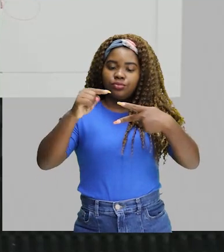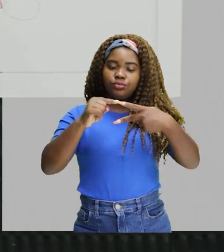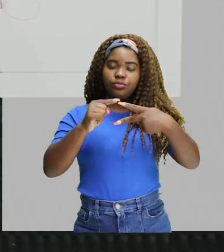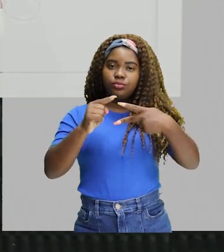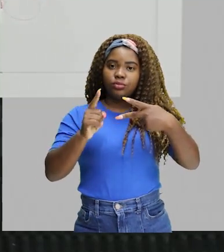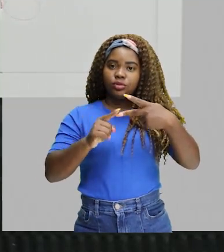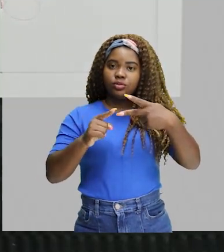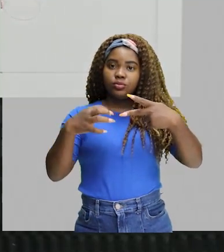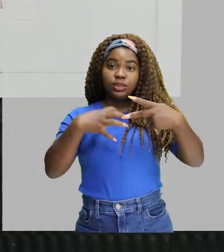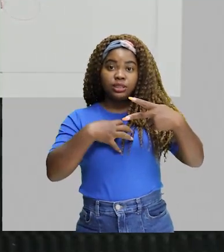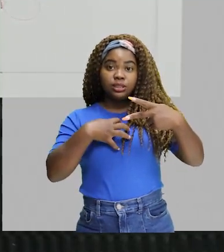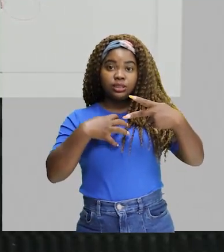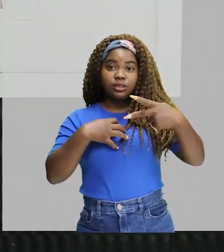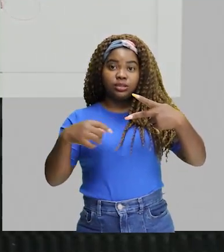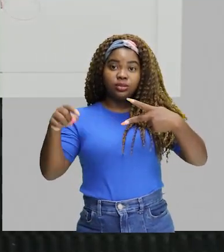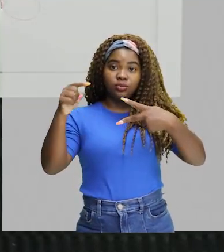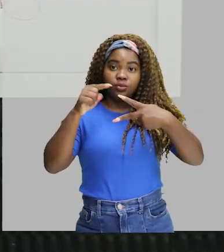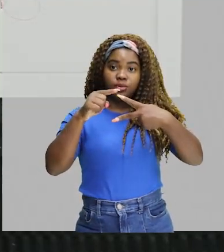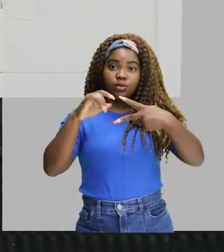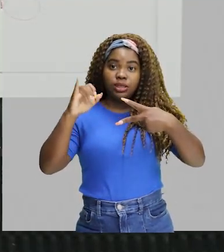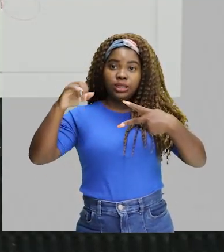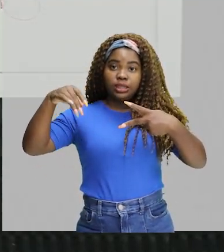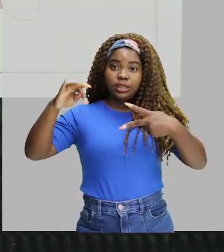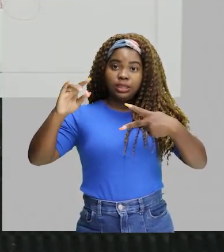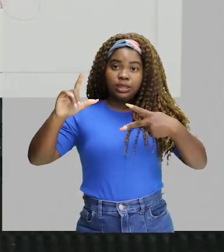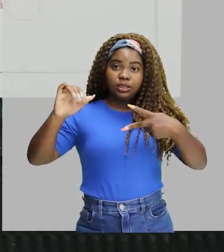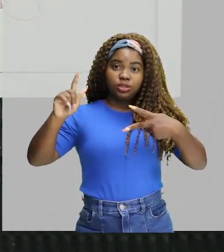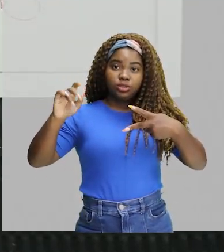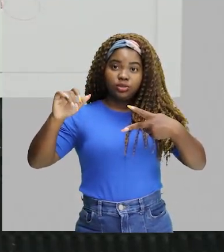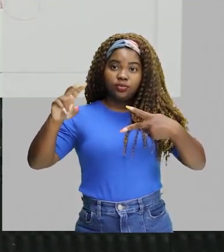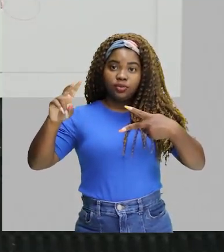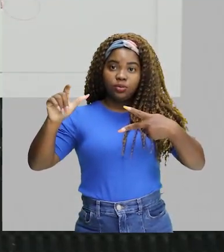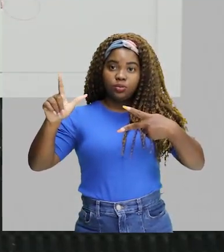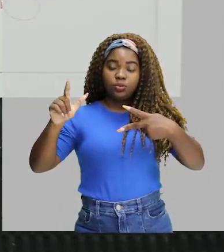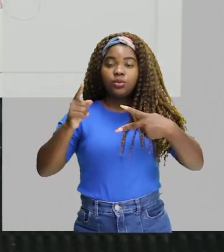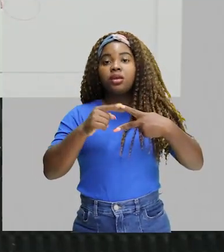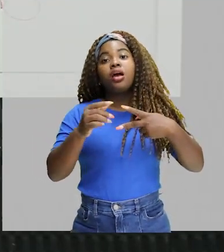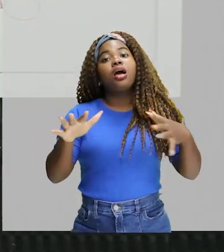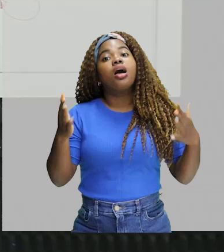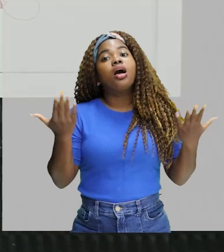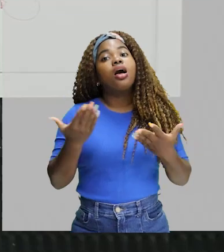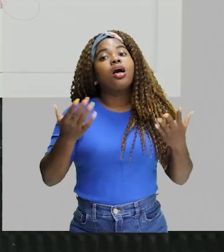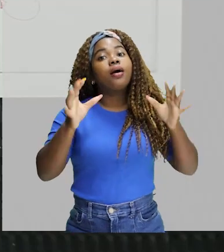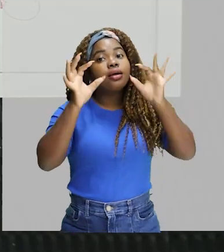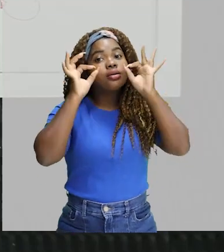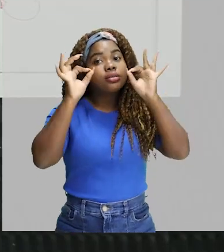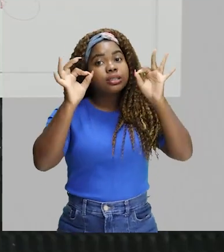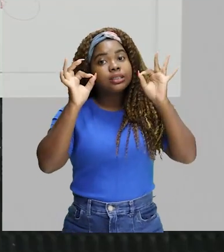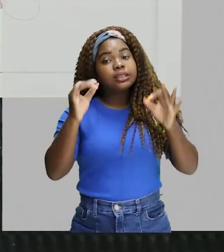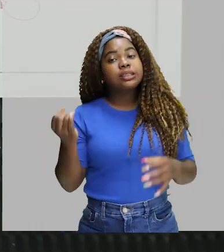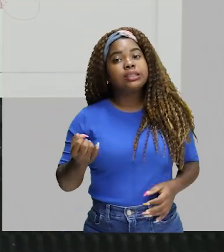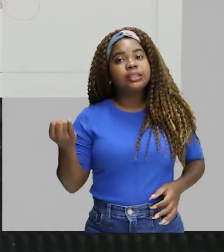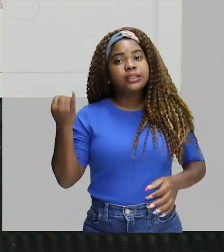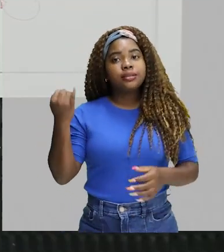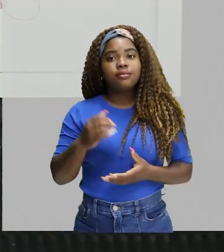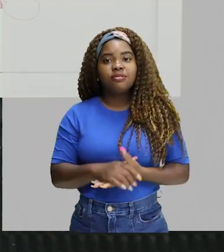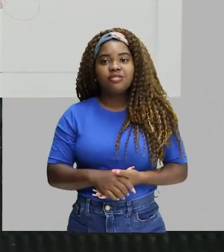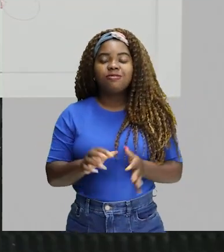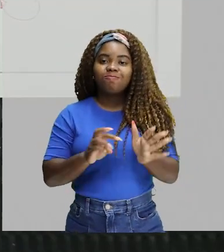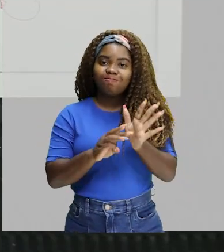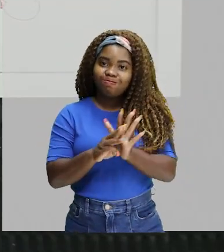sair do mundo sensível para o mundo inteligível, correto? Agora preste atenção numa coisa interessante. O método dialético,